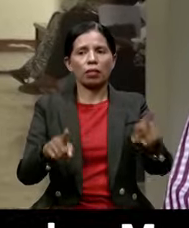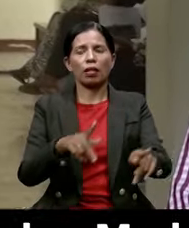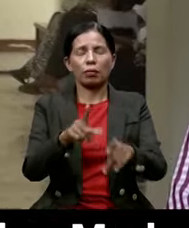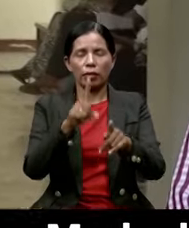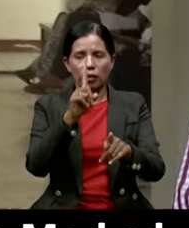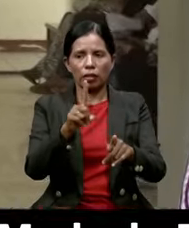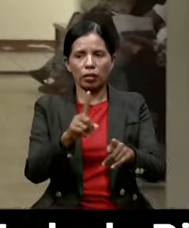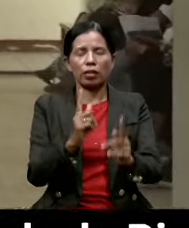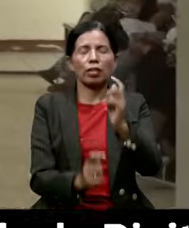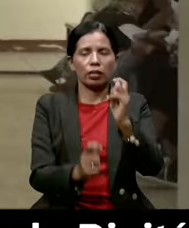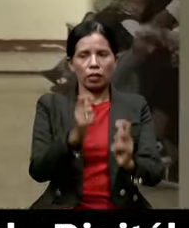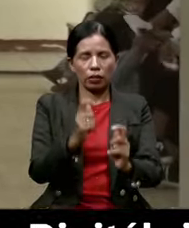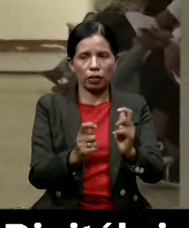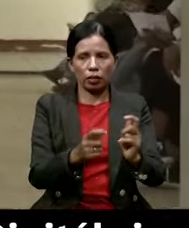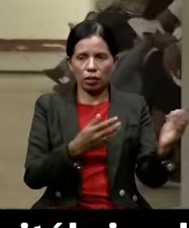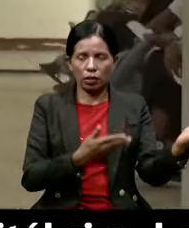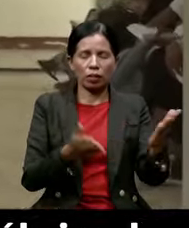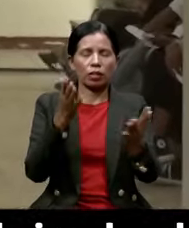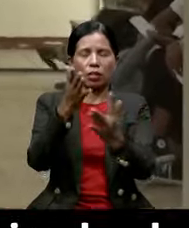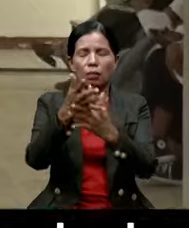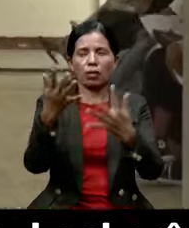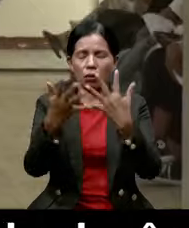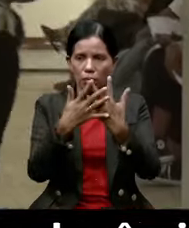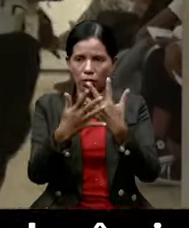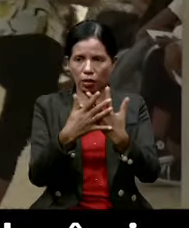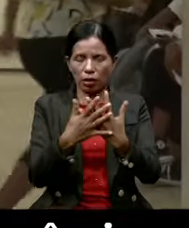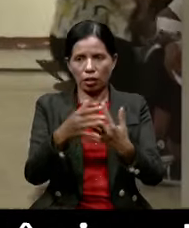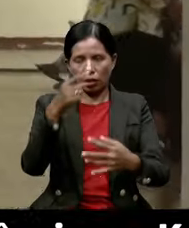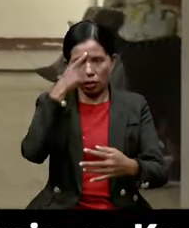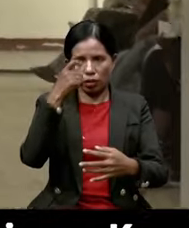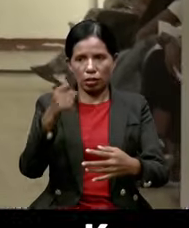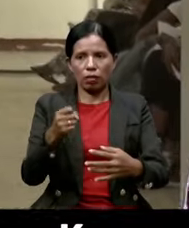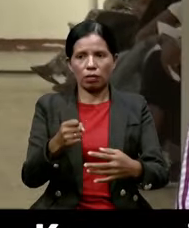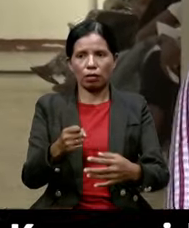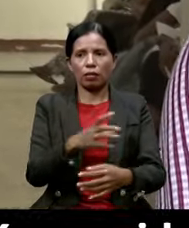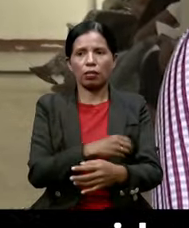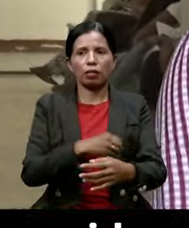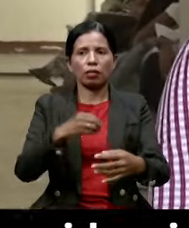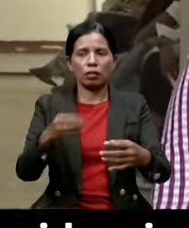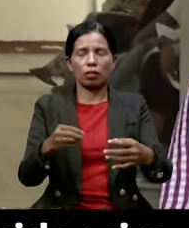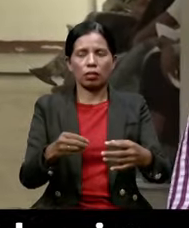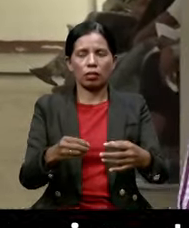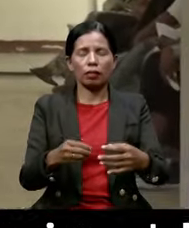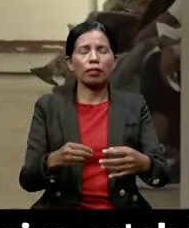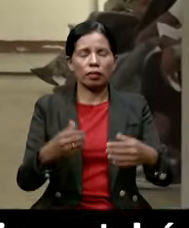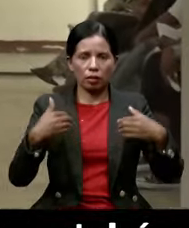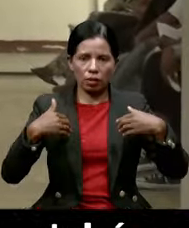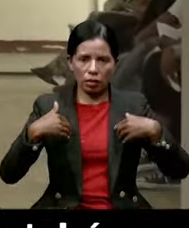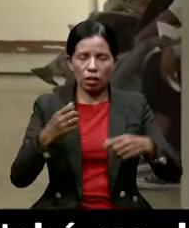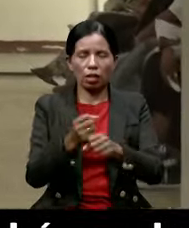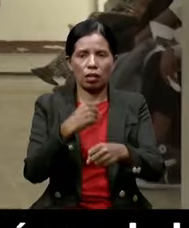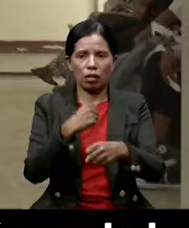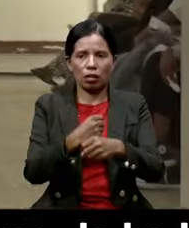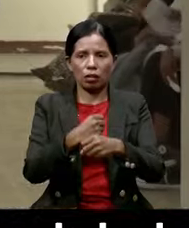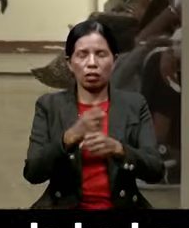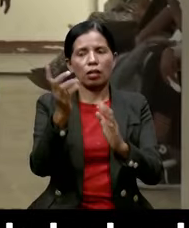o in tribunal aplica prisão preventiva tamba ia disconfia forte ia sosia ia garus